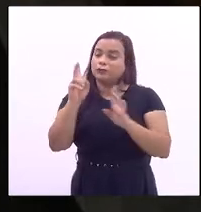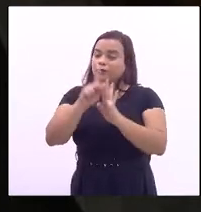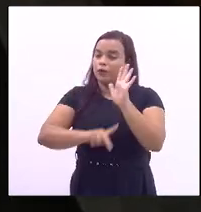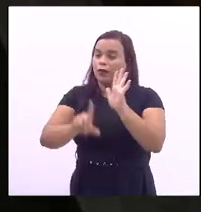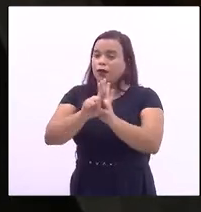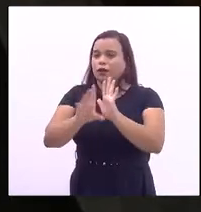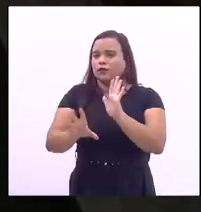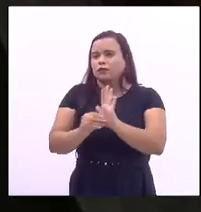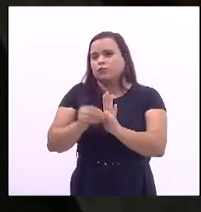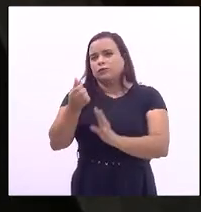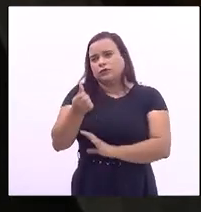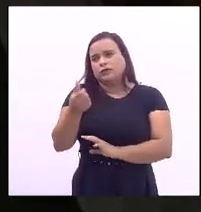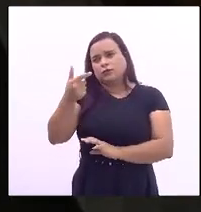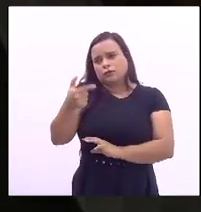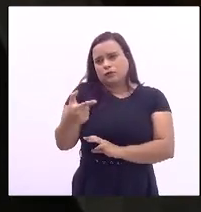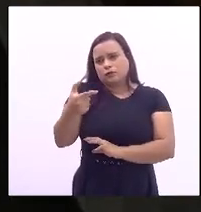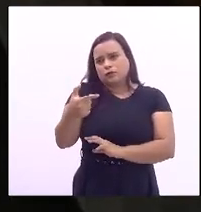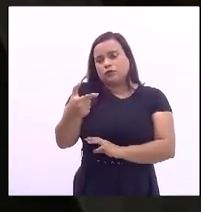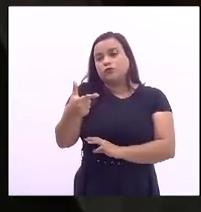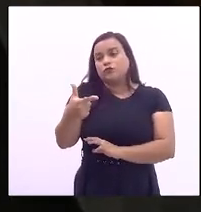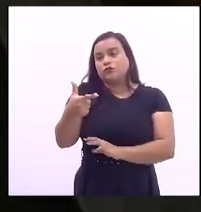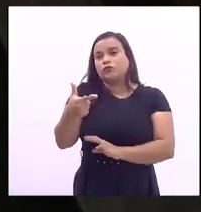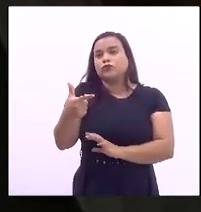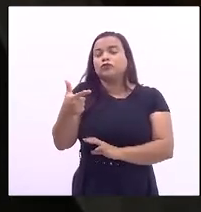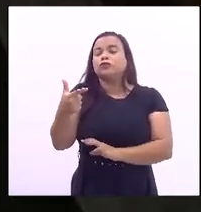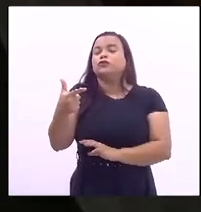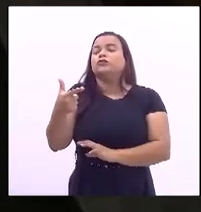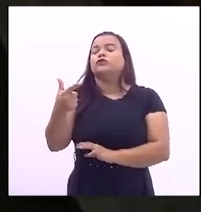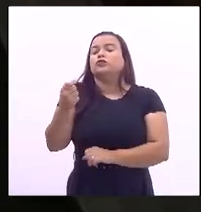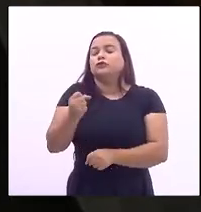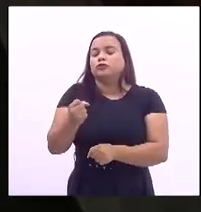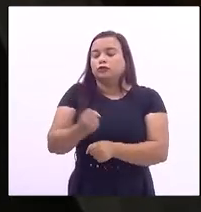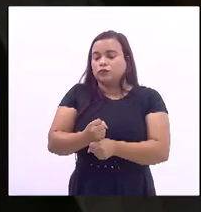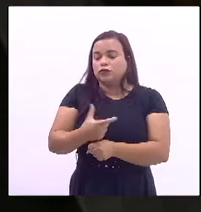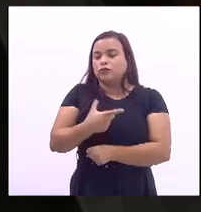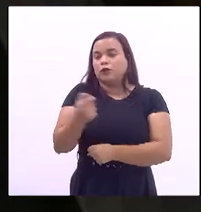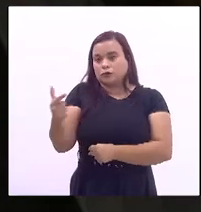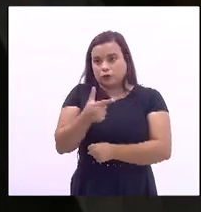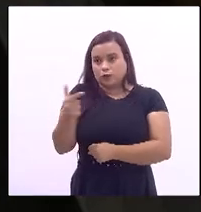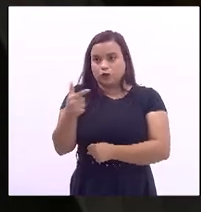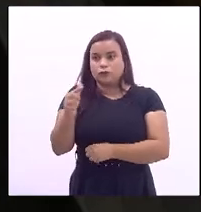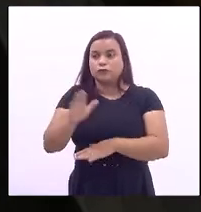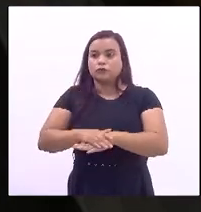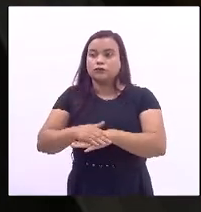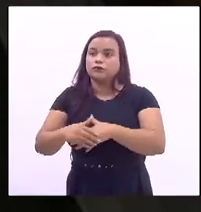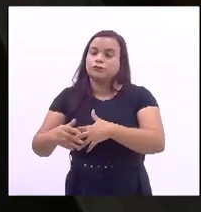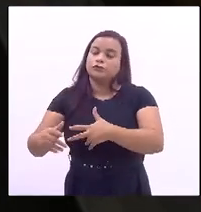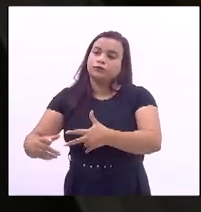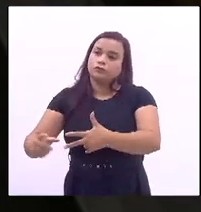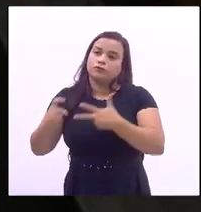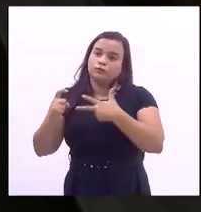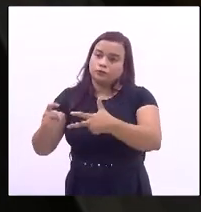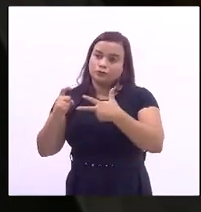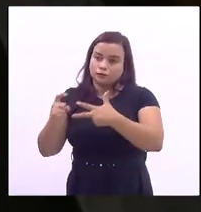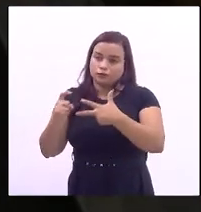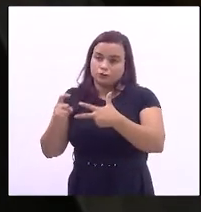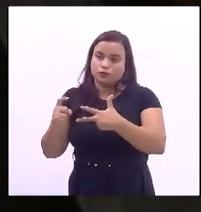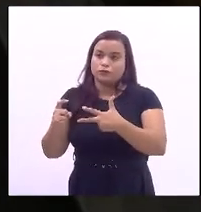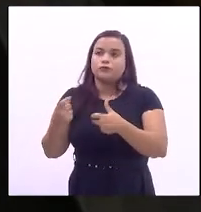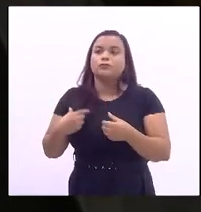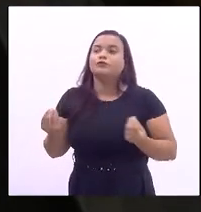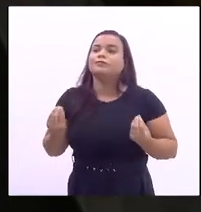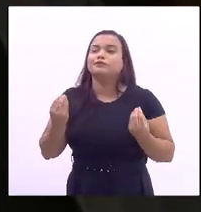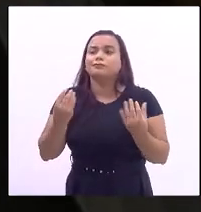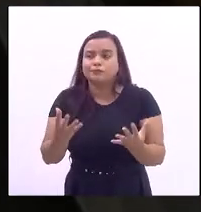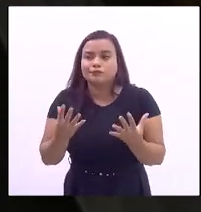complementar 62 de 2022 do Poder Executivo que estabelece